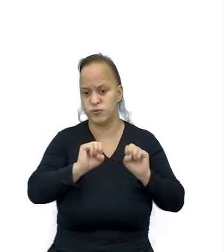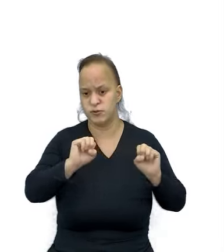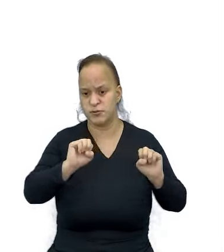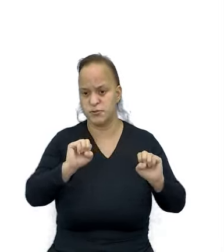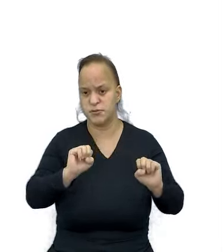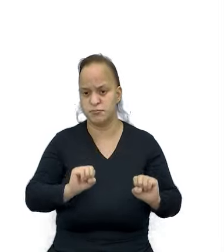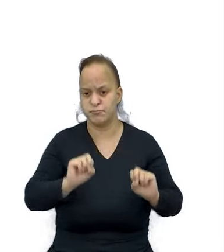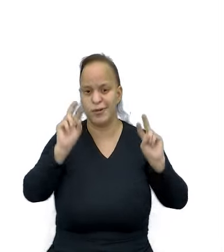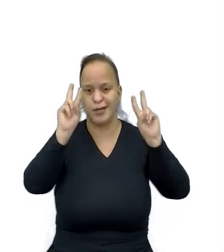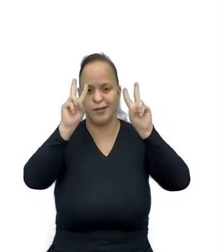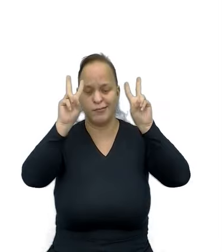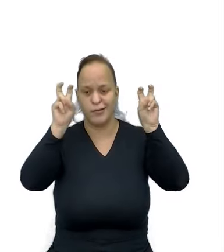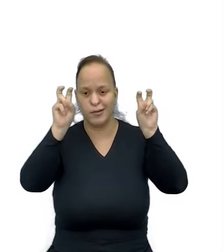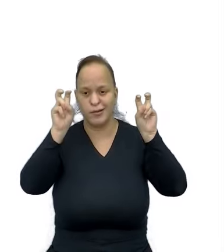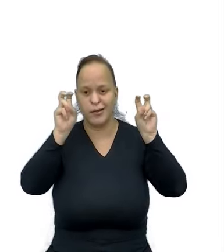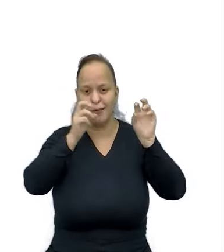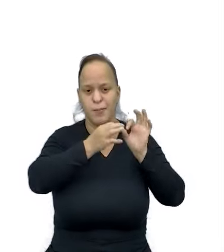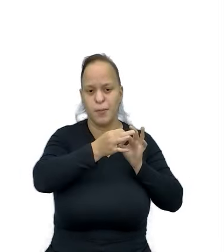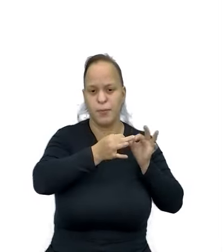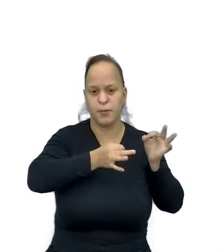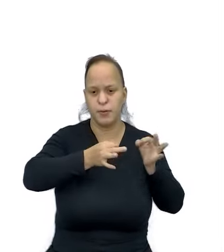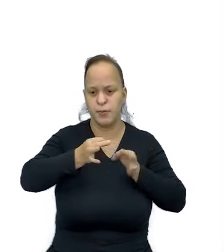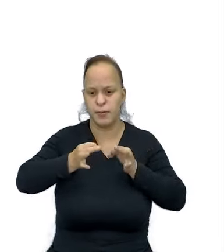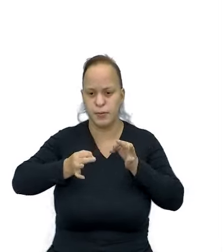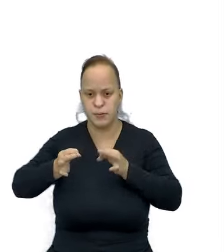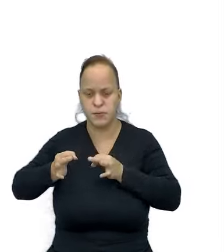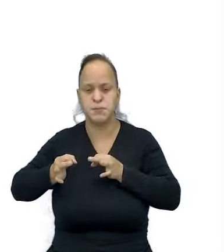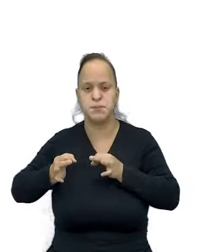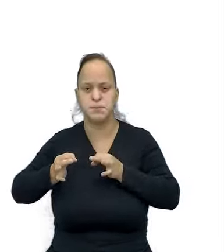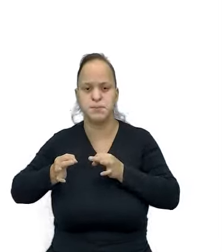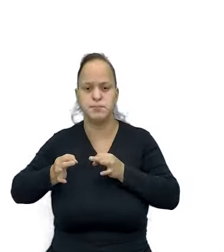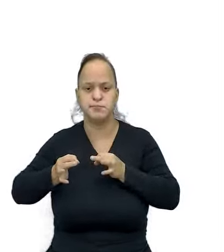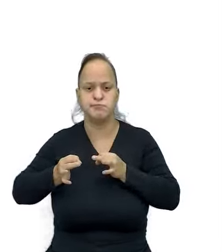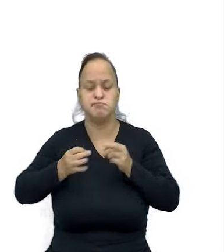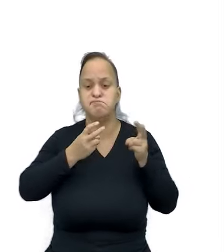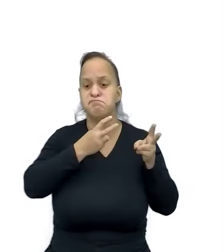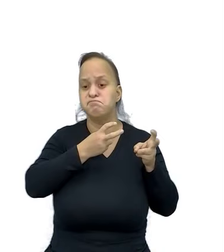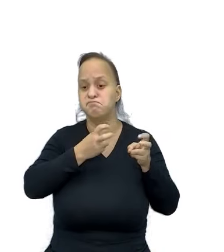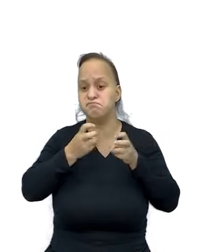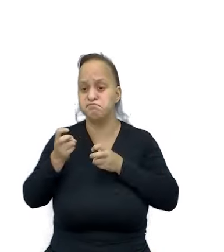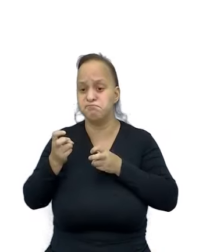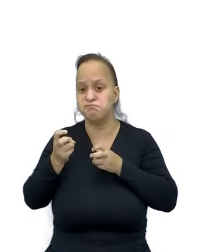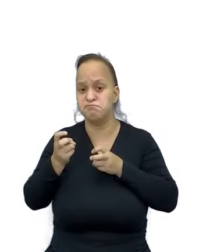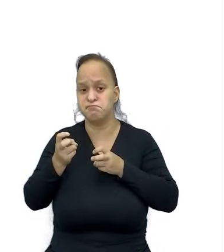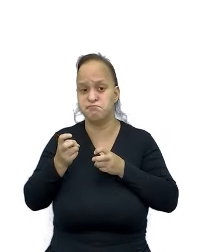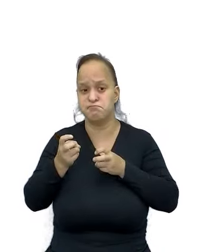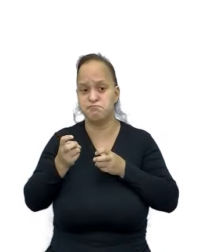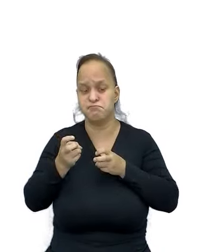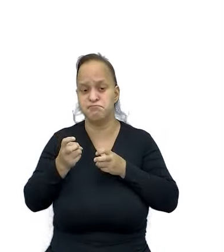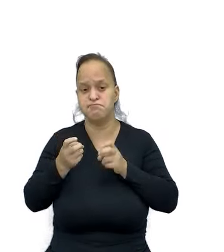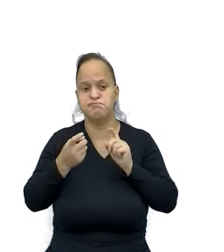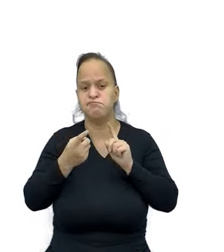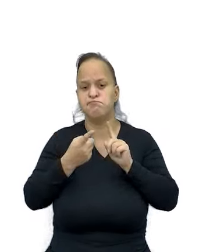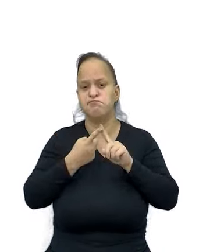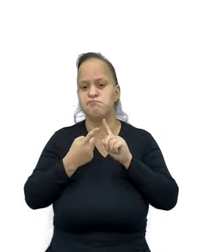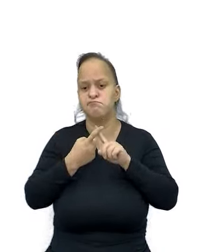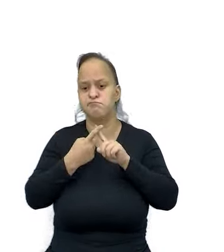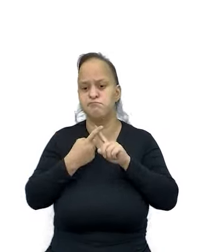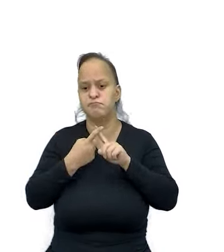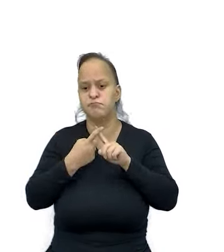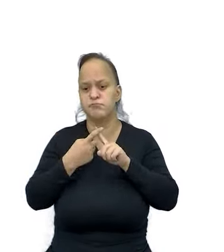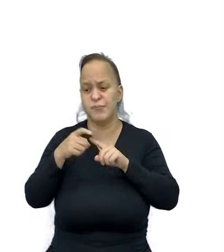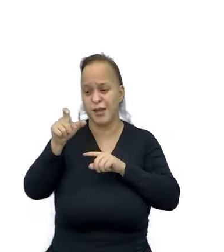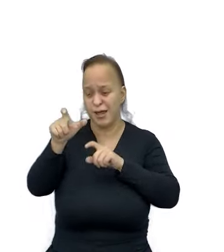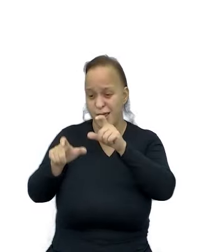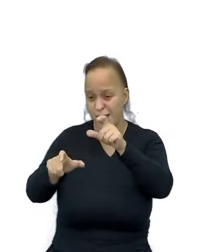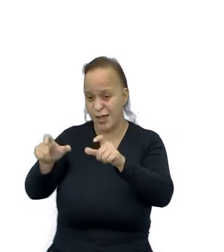da sistematização aí de sentidos da leitura. O que a gente tem aqui, então? O antes, como que a gente pode preparar o estudante